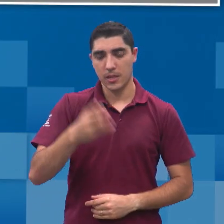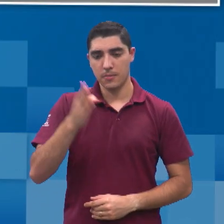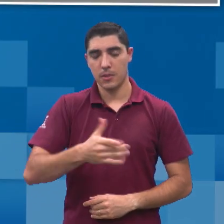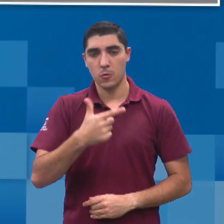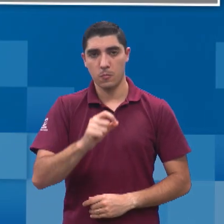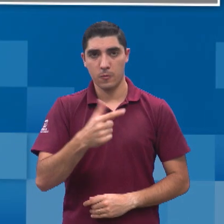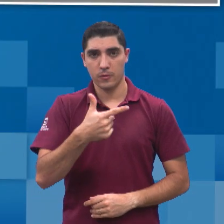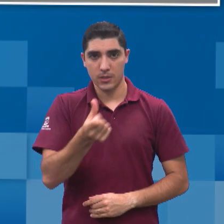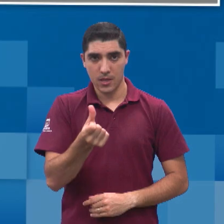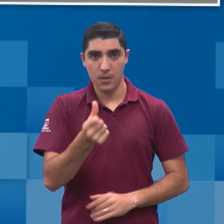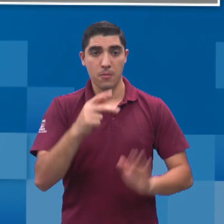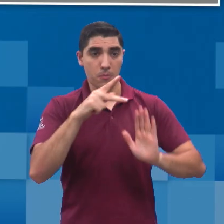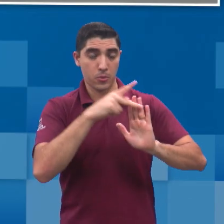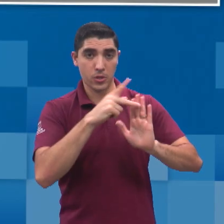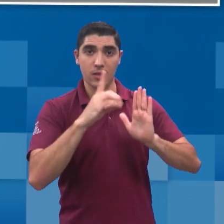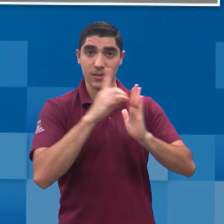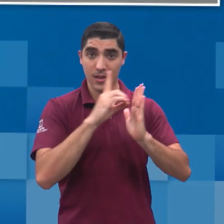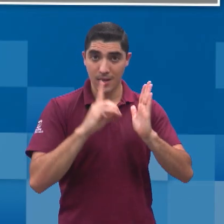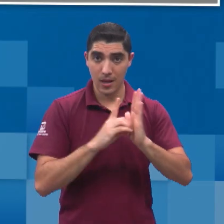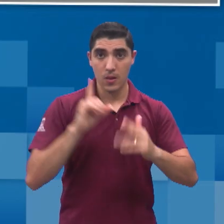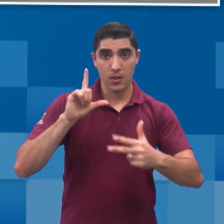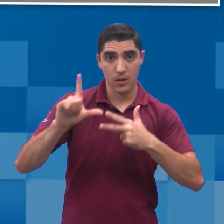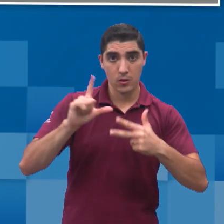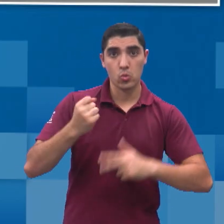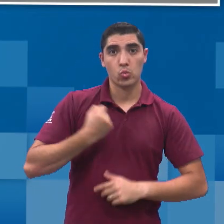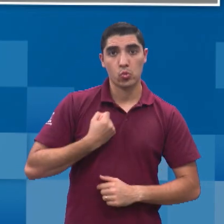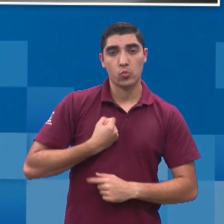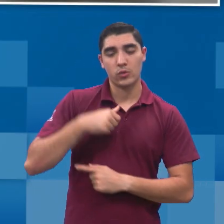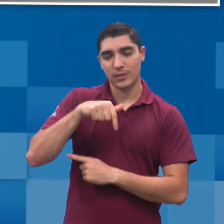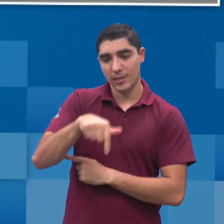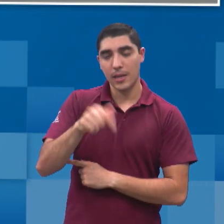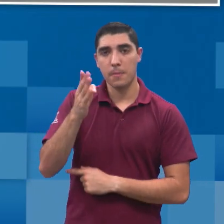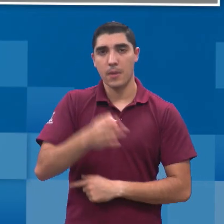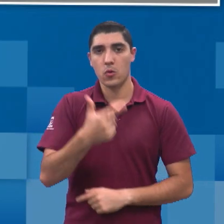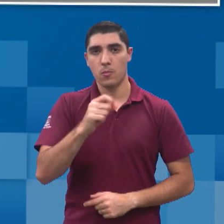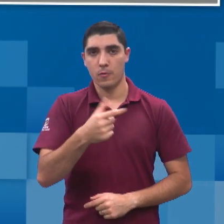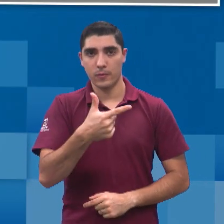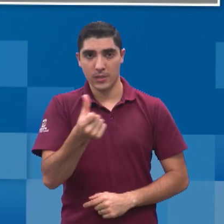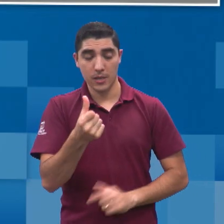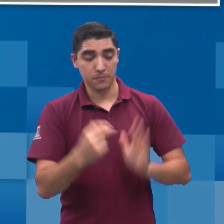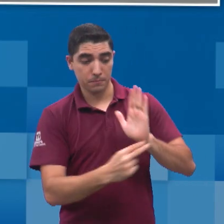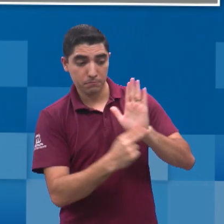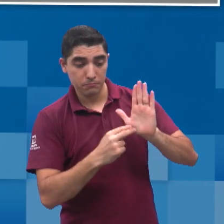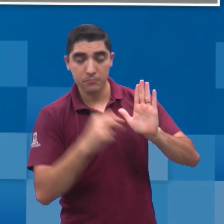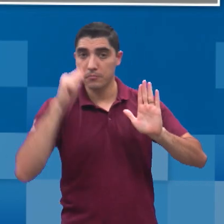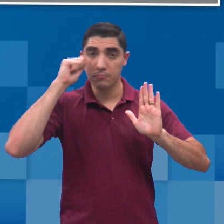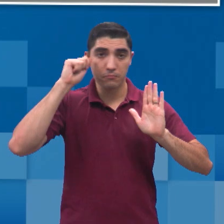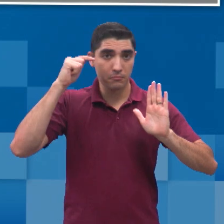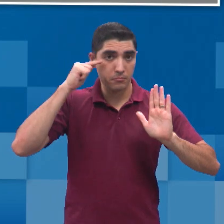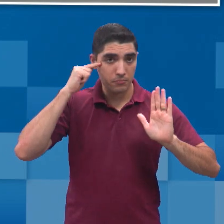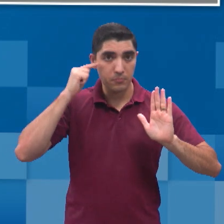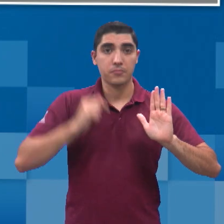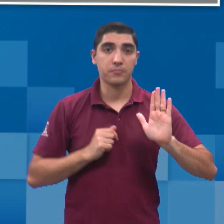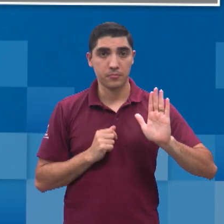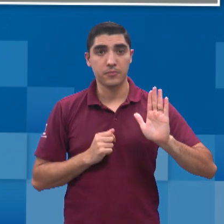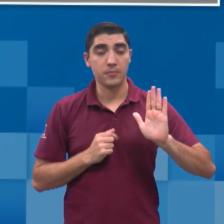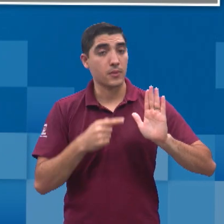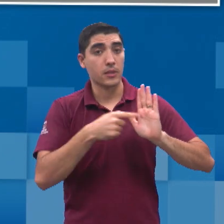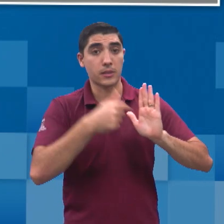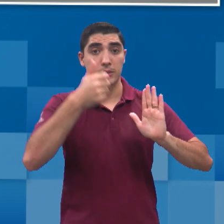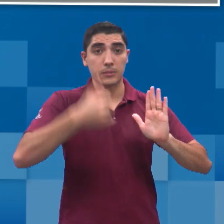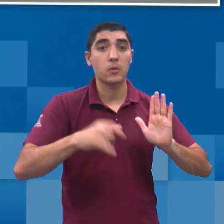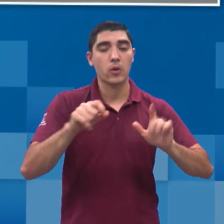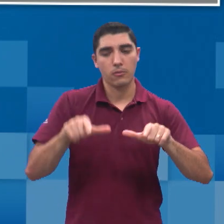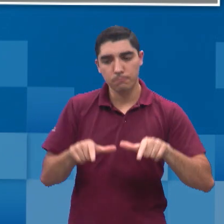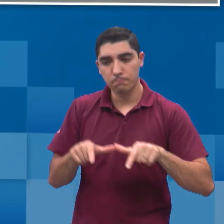2533/2026. Projeto de decreto legislativo número 7/2026. Autoria vereadora Amélia Naomi. Concede o